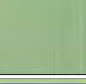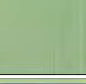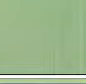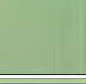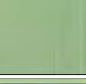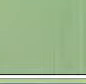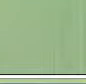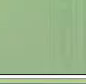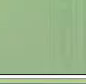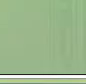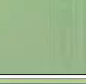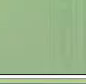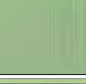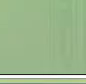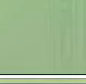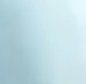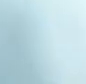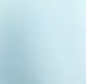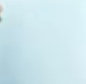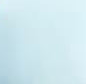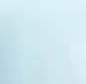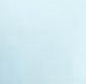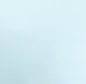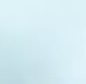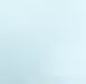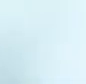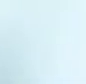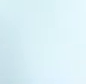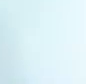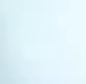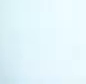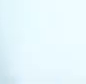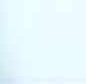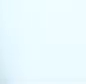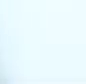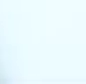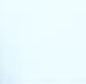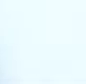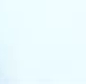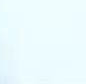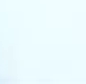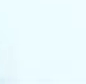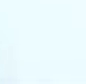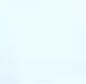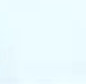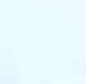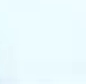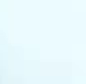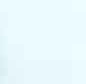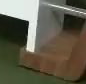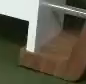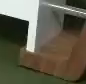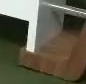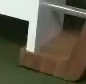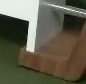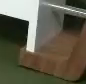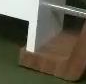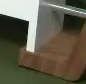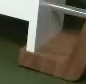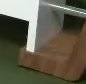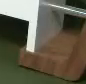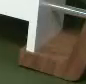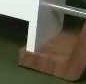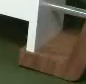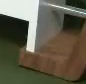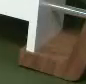4.267,68 é o custo total da mão de obra direta. Olha aqui, já achei outro